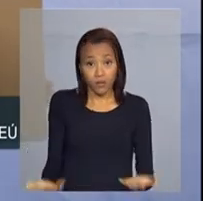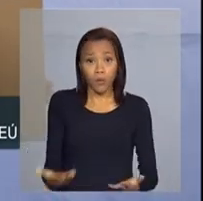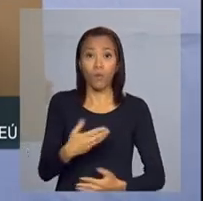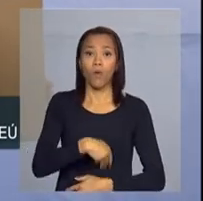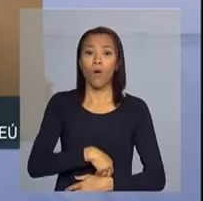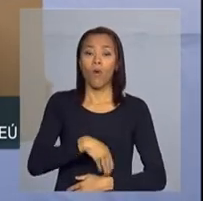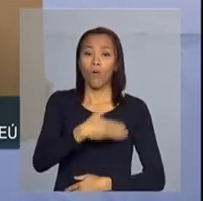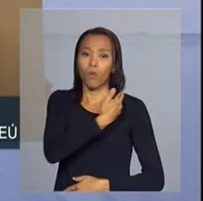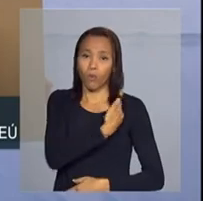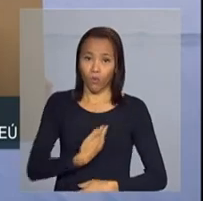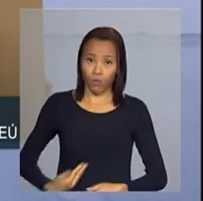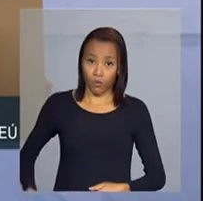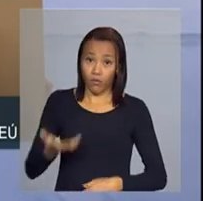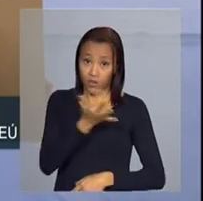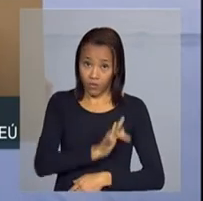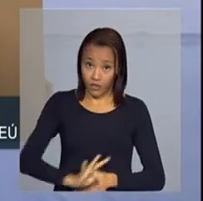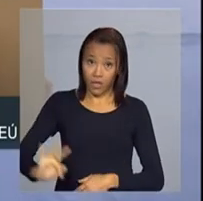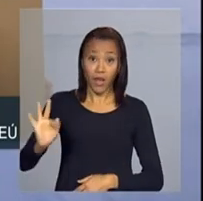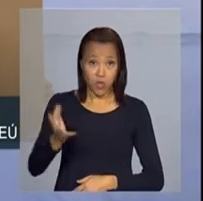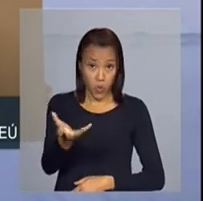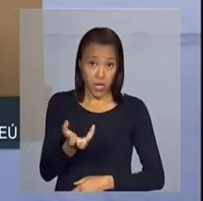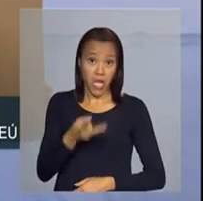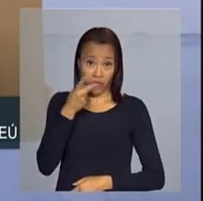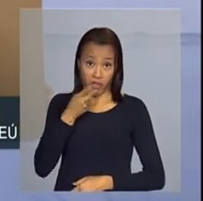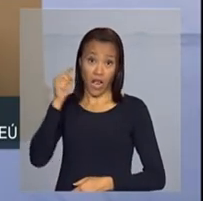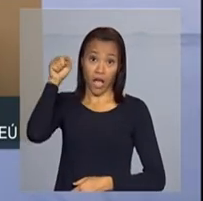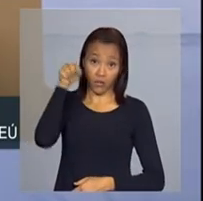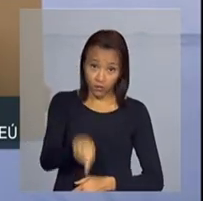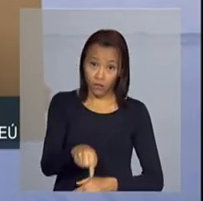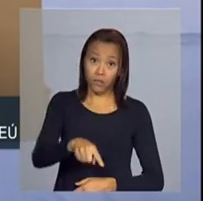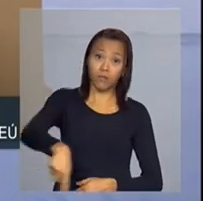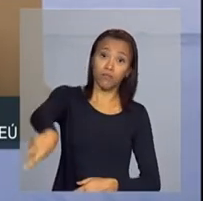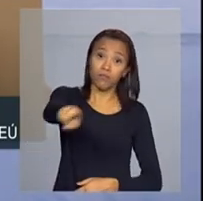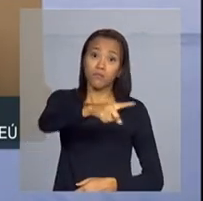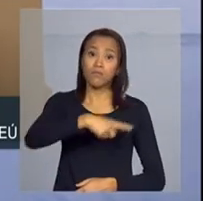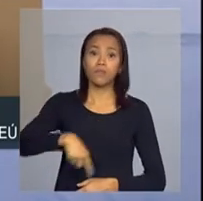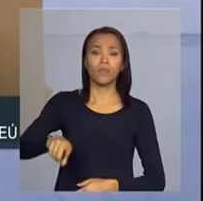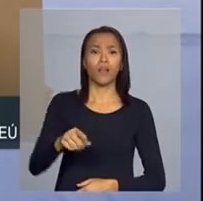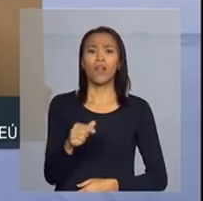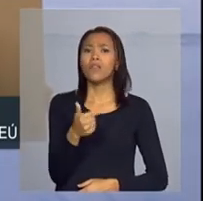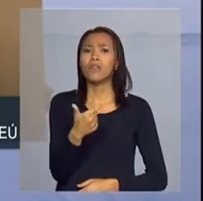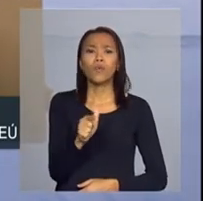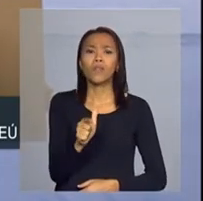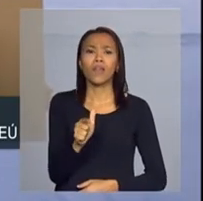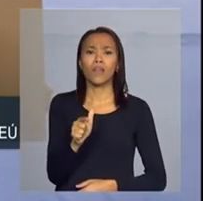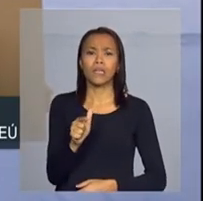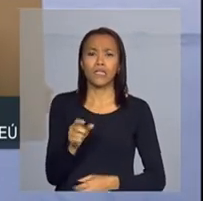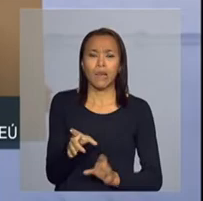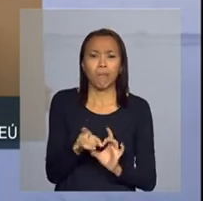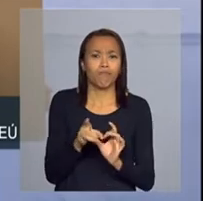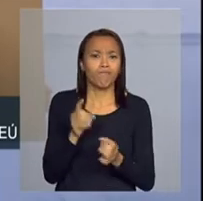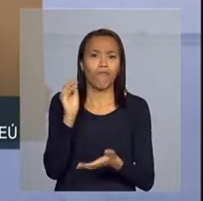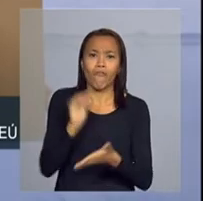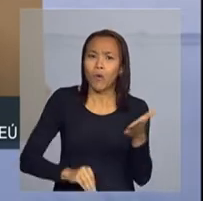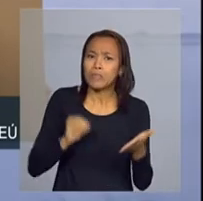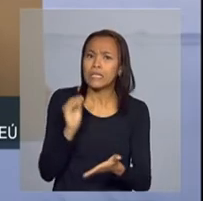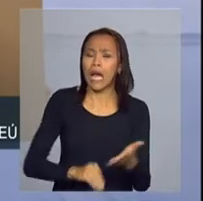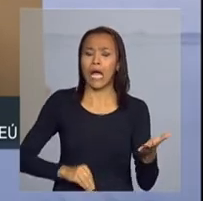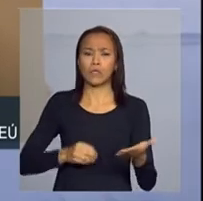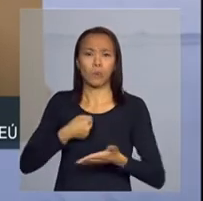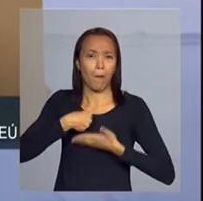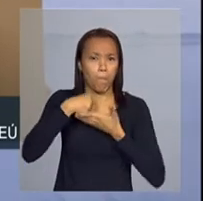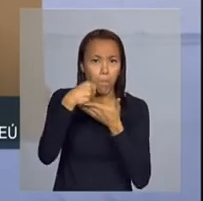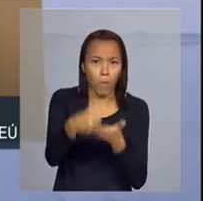federal, e eu quero dar um testemunho disso, não tem faltado apoio,